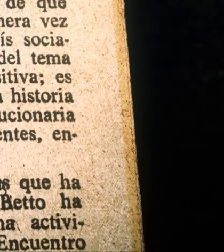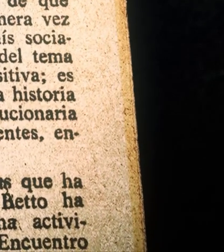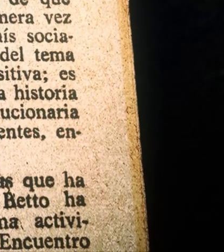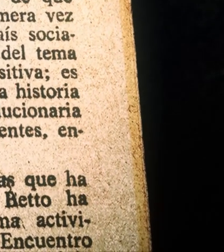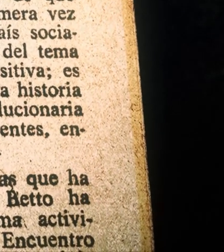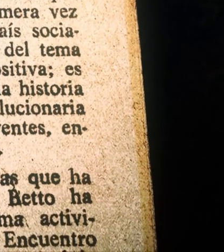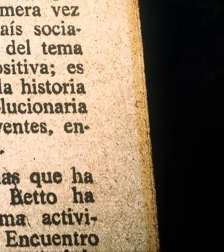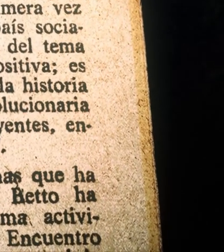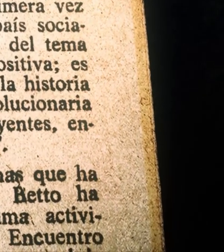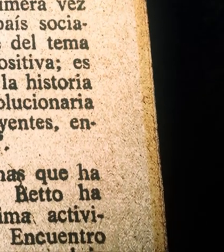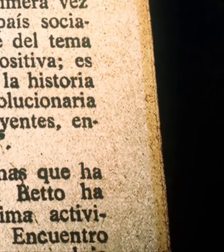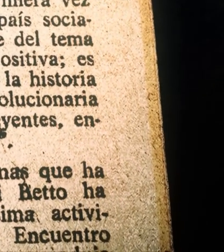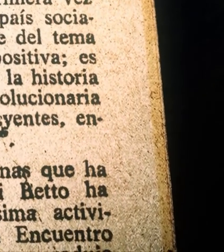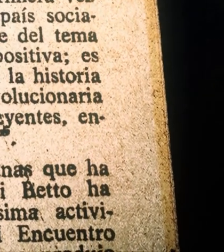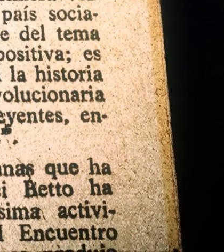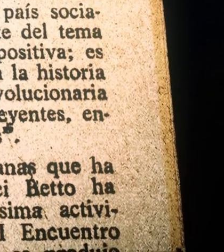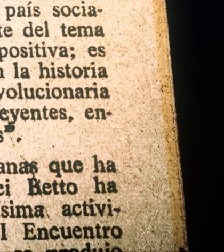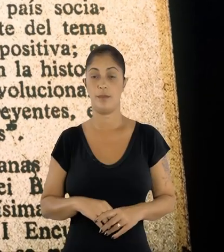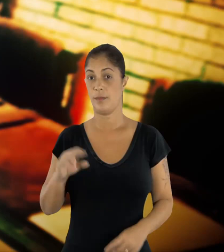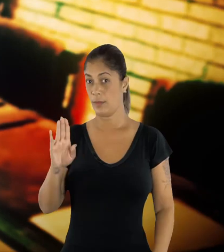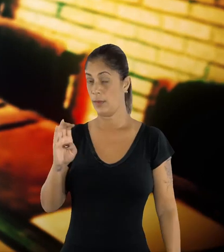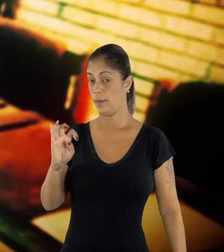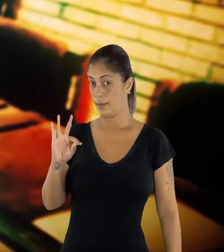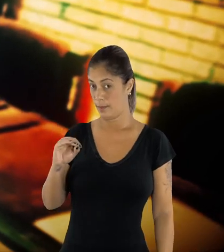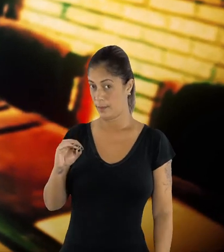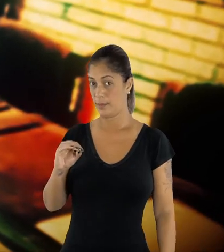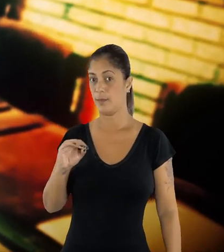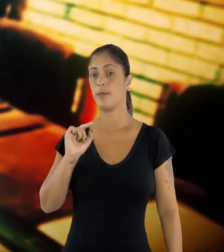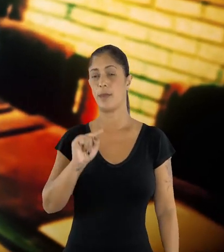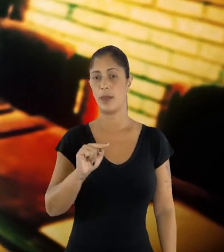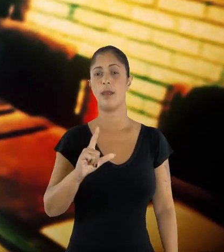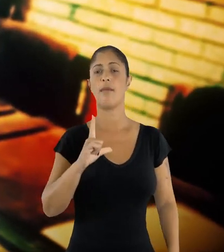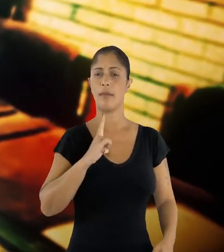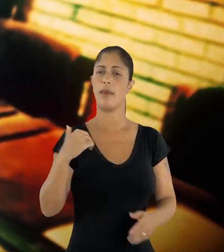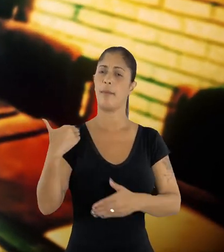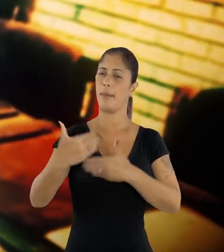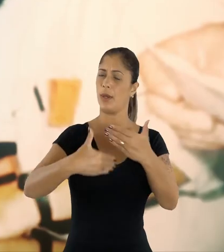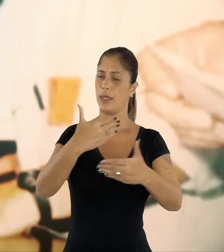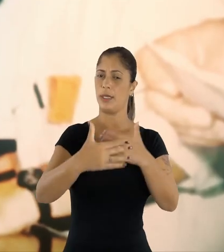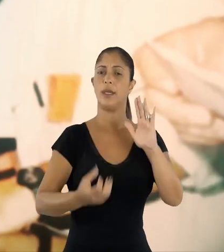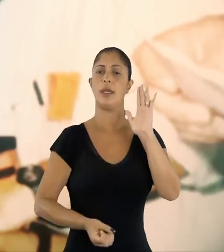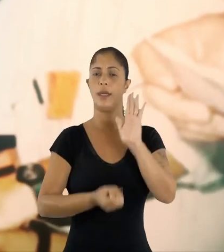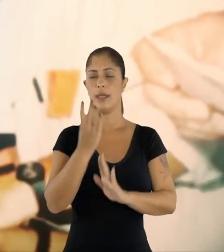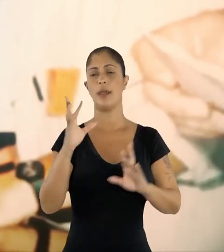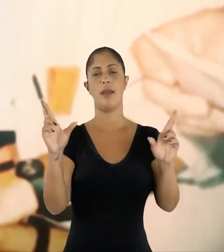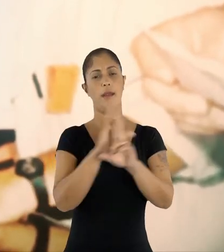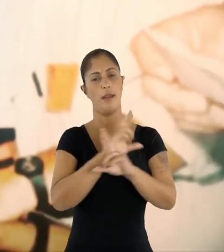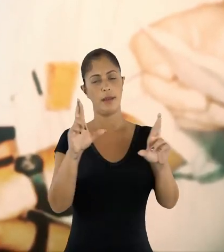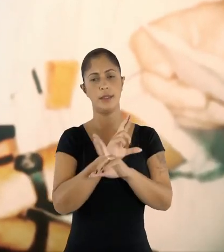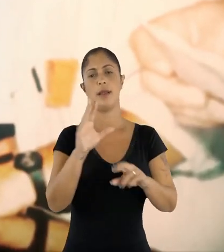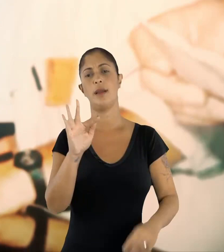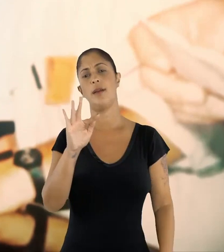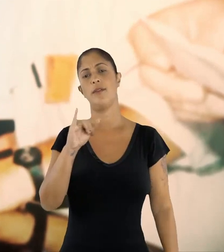jornal em espanhol. Sou brasileiro de nascimento e espiritualmente O cubano. Beto, né, ele estava naquele processo de construção